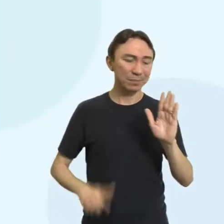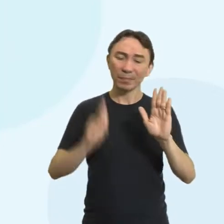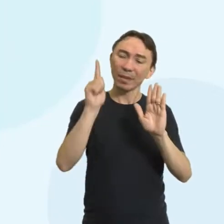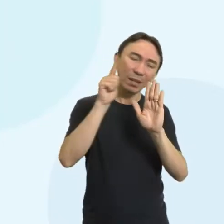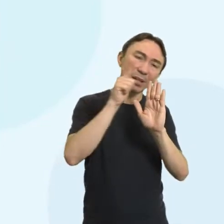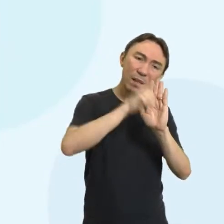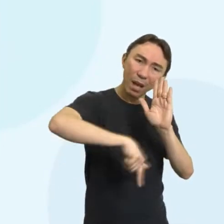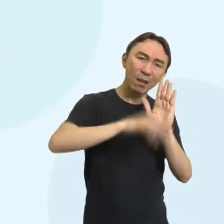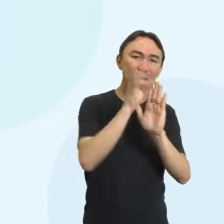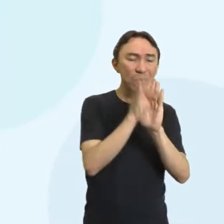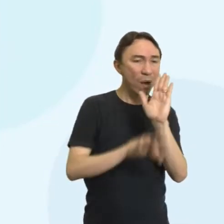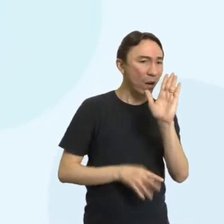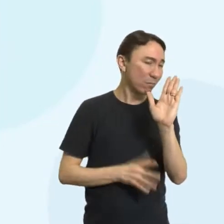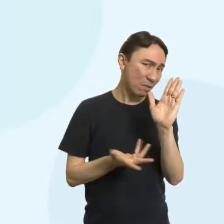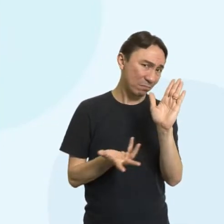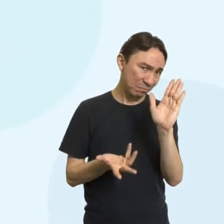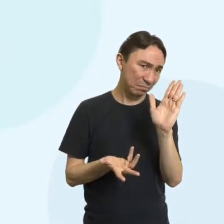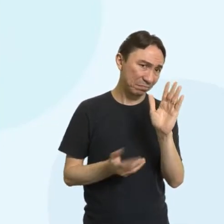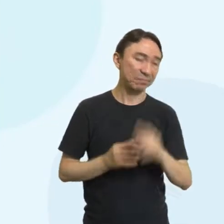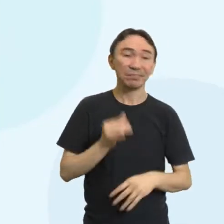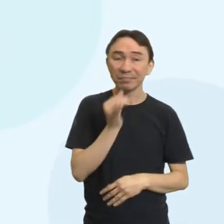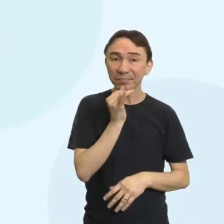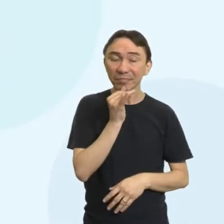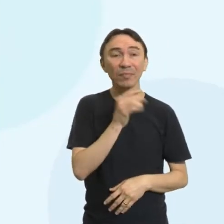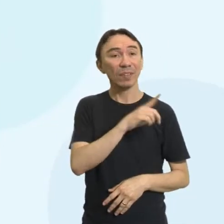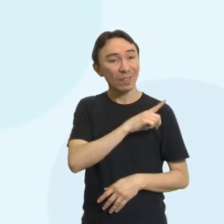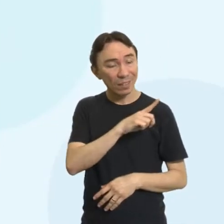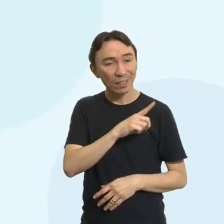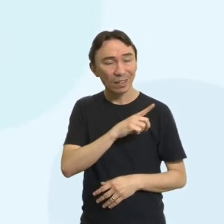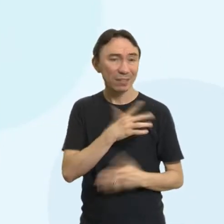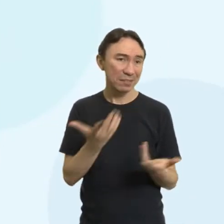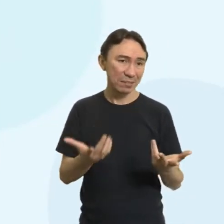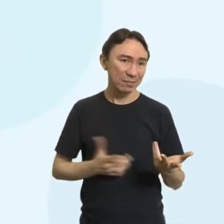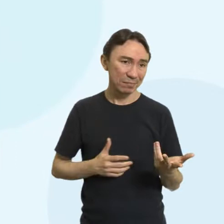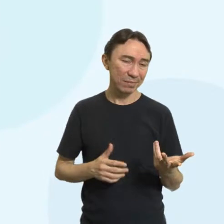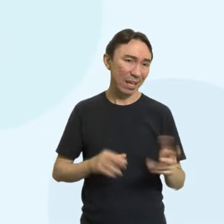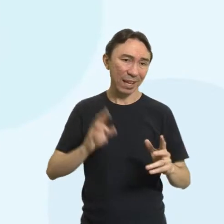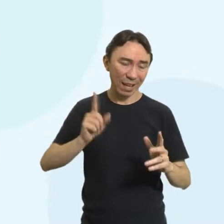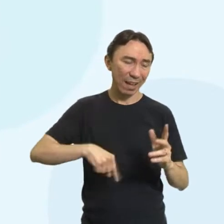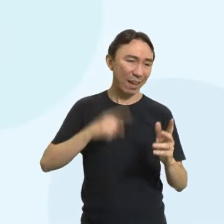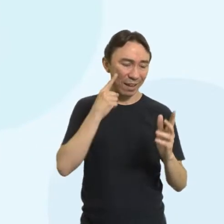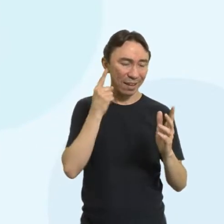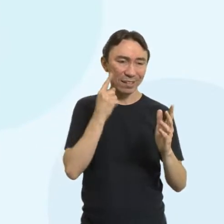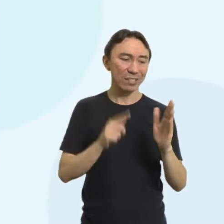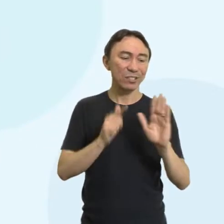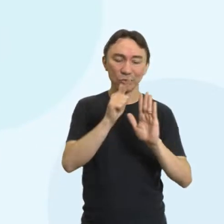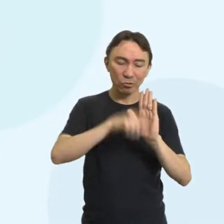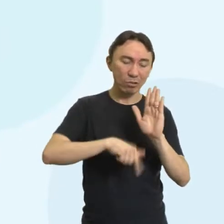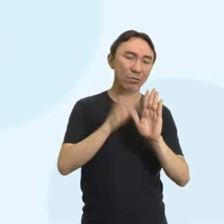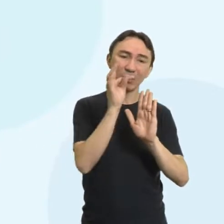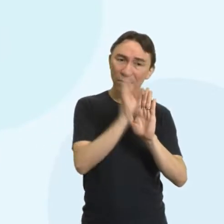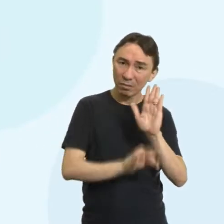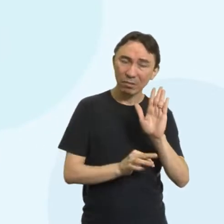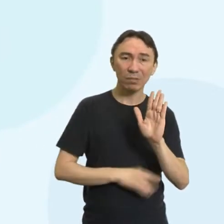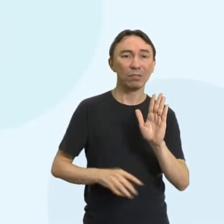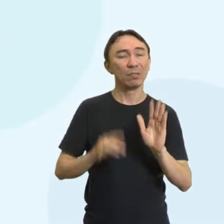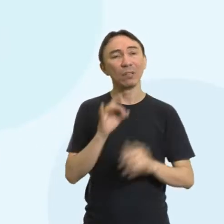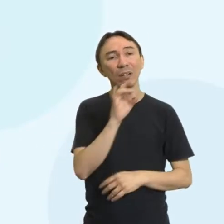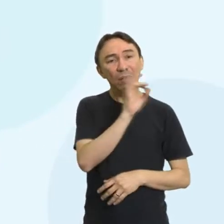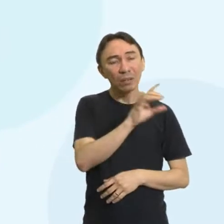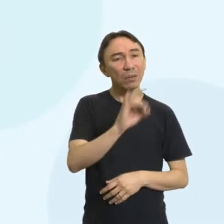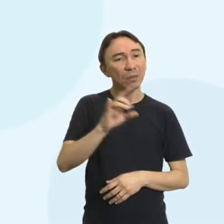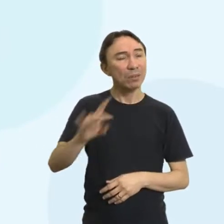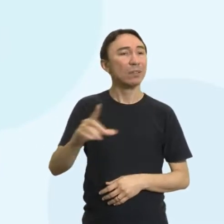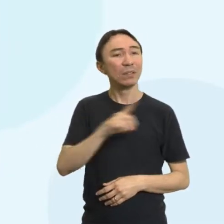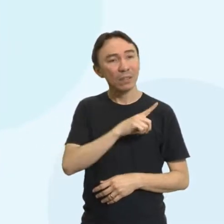de leitura, nós falamos intrinsecamente dos gêneros textuais. Cada um com seu propósito comunicativo,